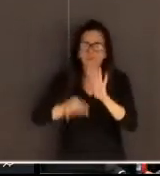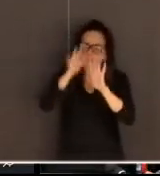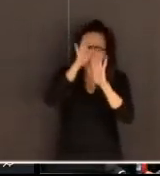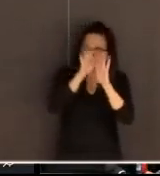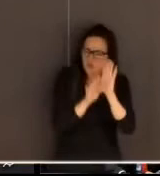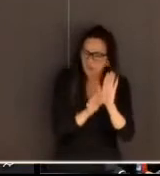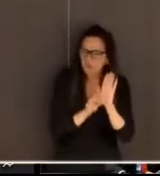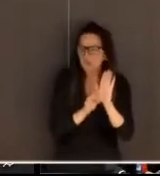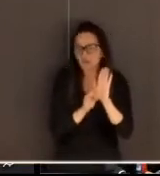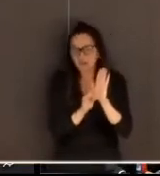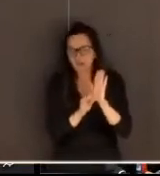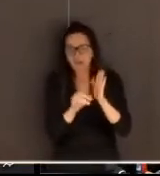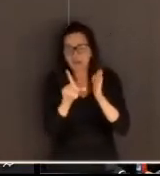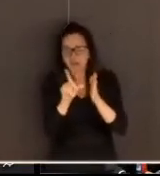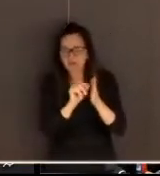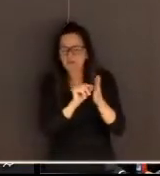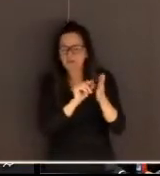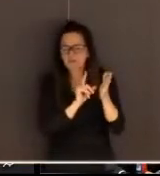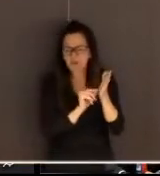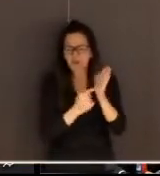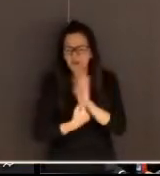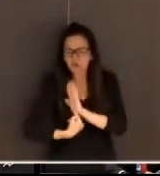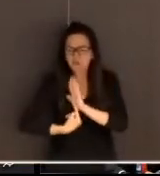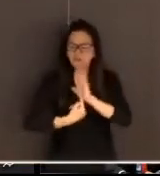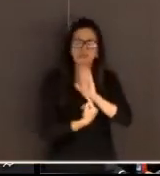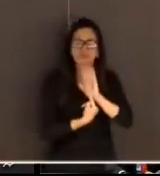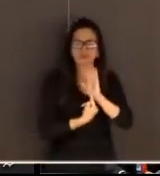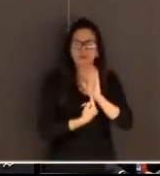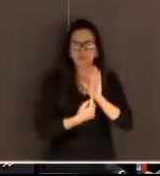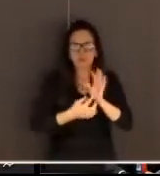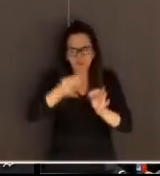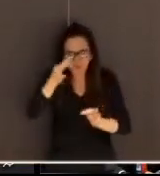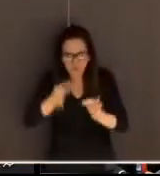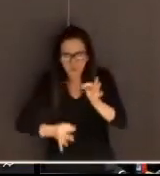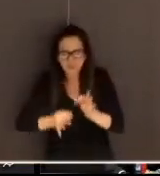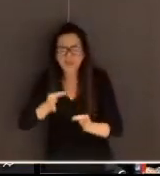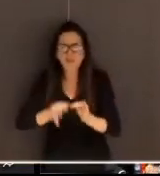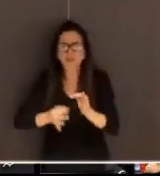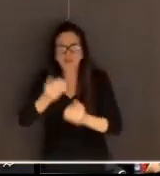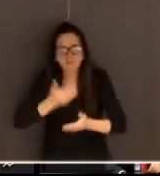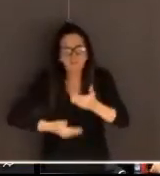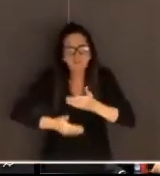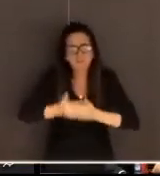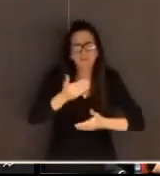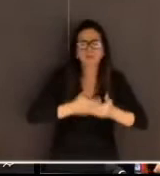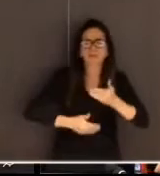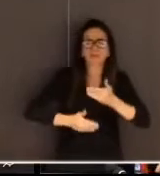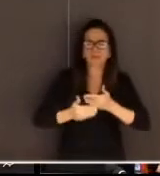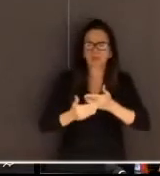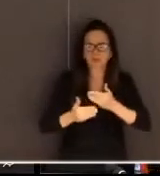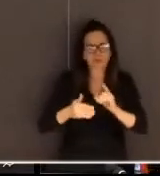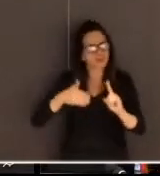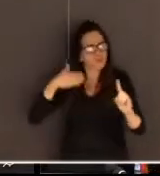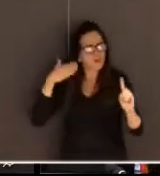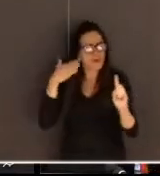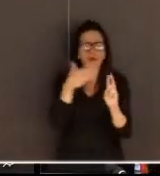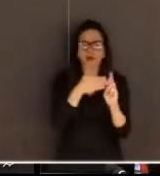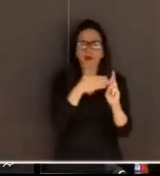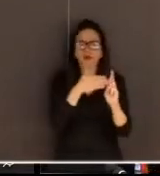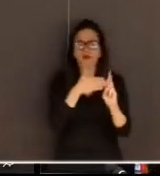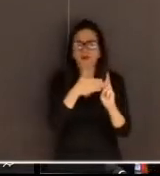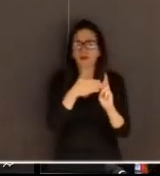de mestrado em Lisboa que trata justamente da justiça negocial e fez referência ao seu trabalho ao